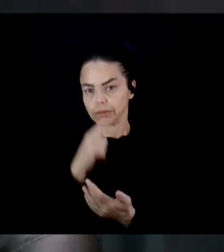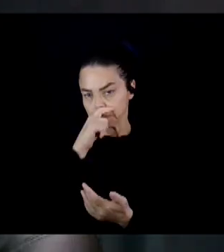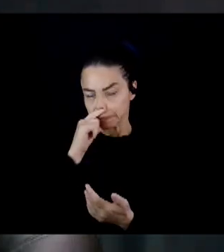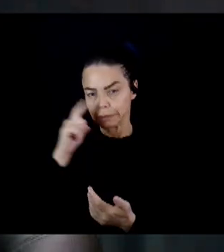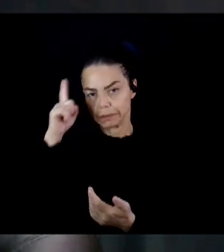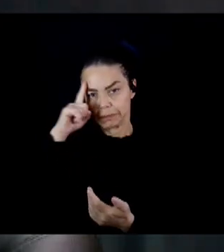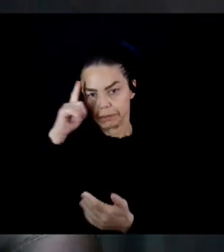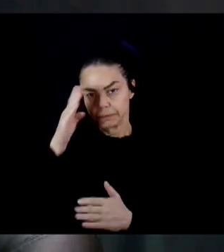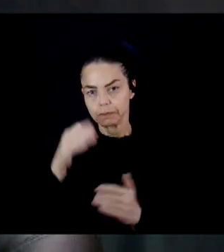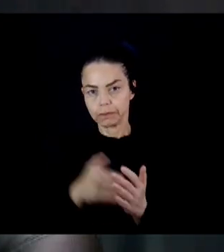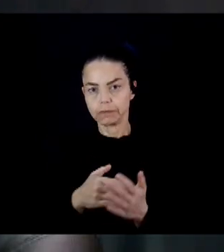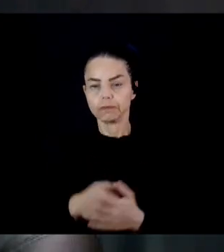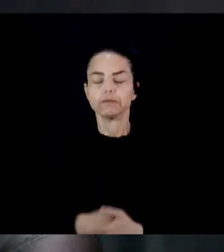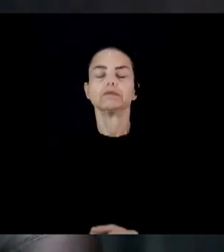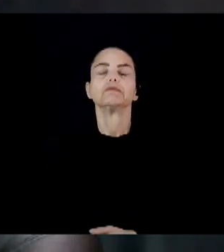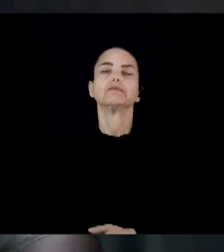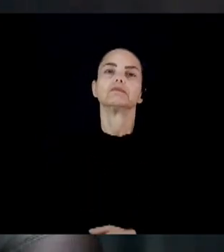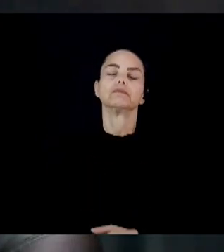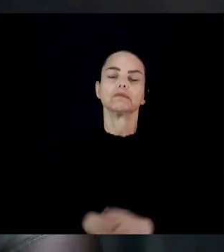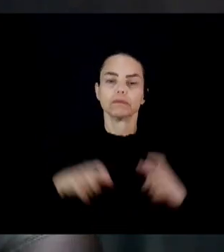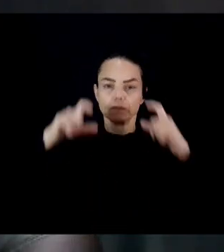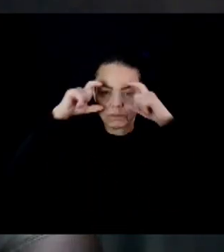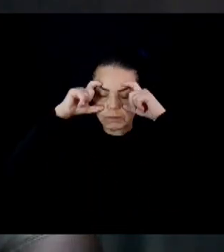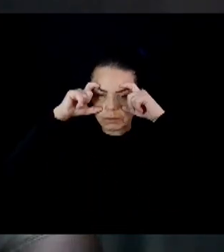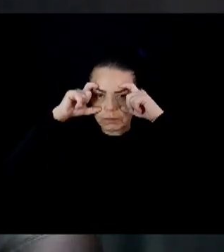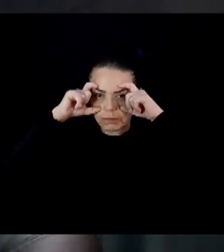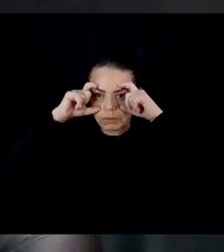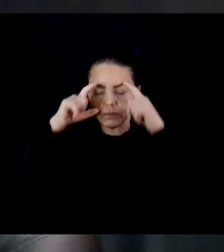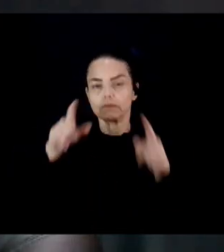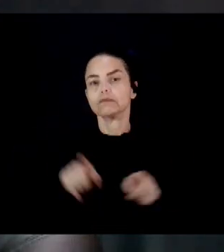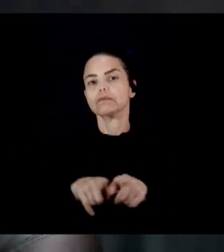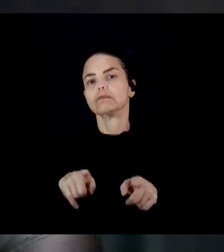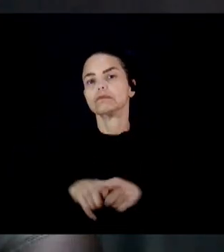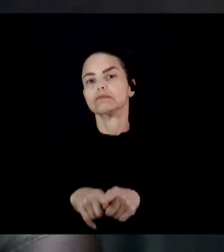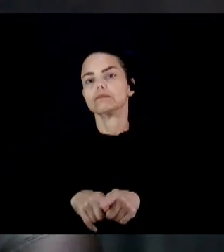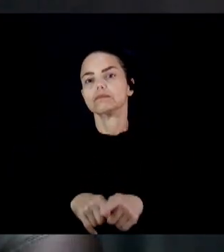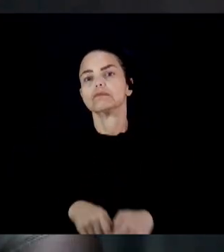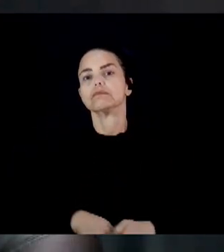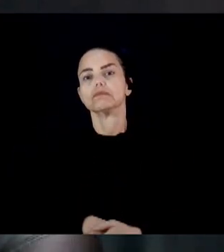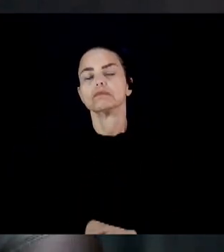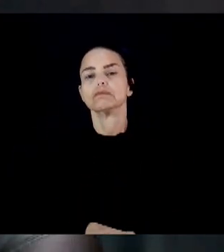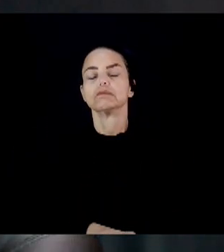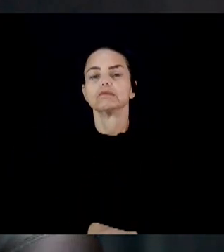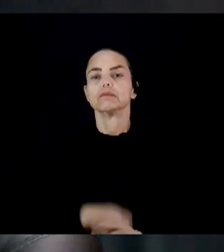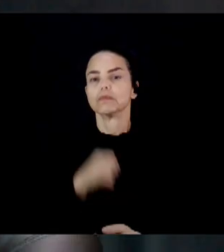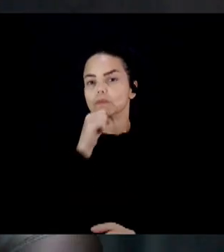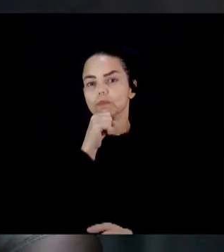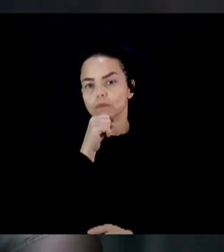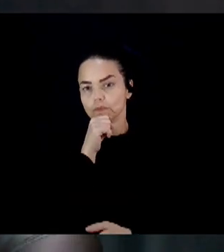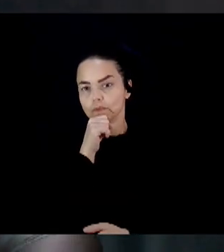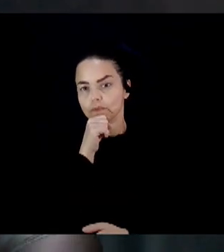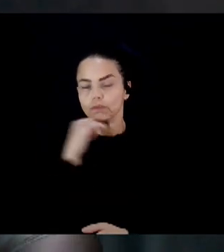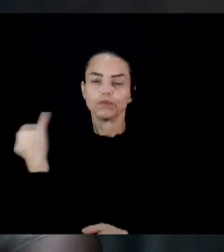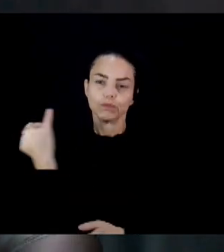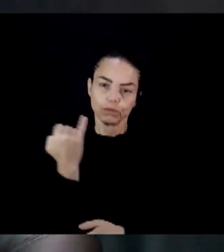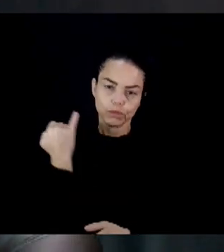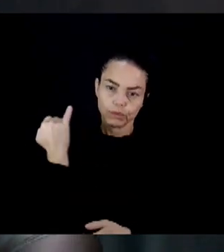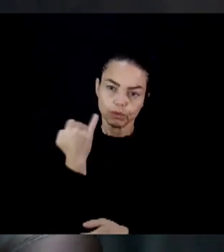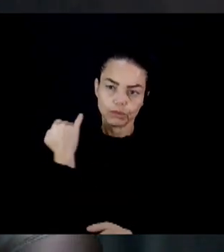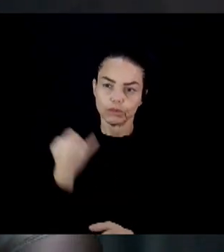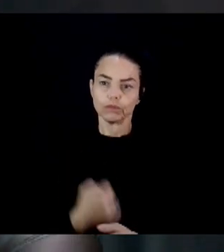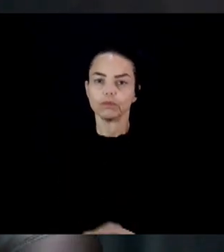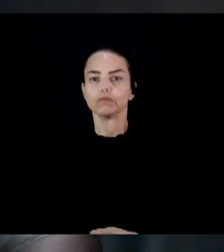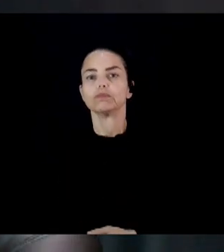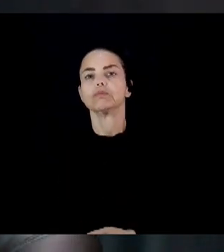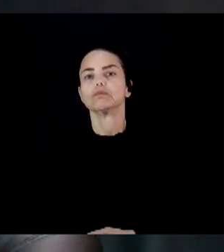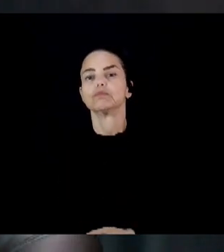né? Se a gente for falar de um óculos, também é uma tecnologia assistiva. E para o idoso, ela é essencial. Também está dentro